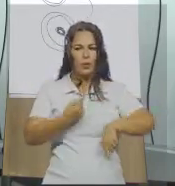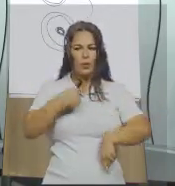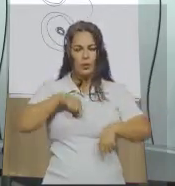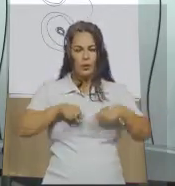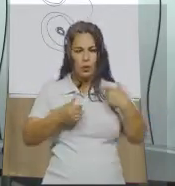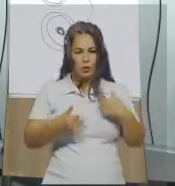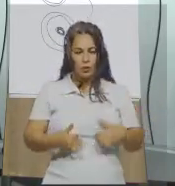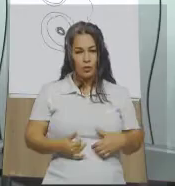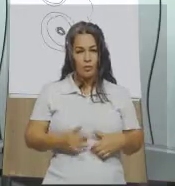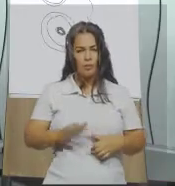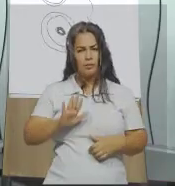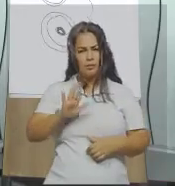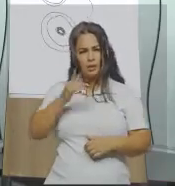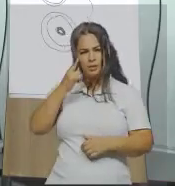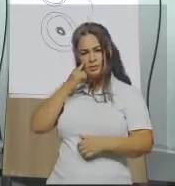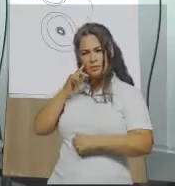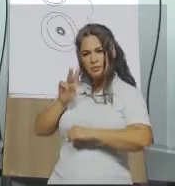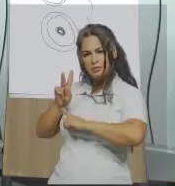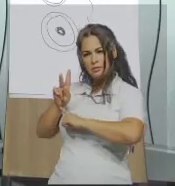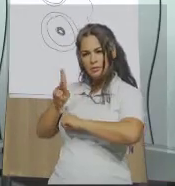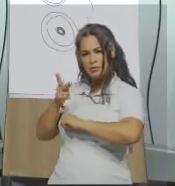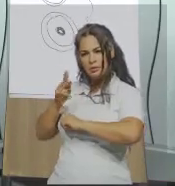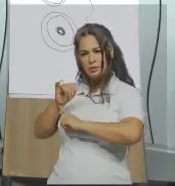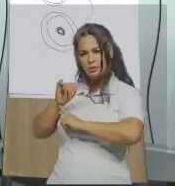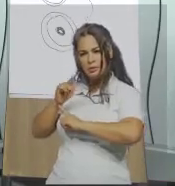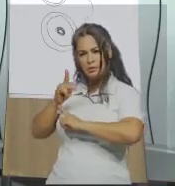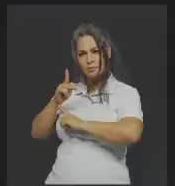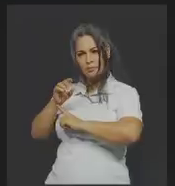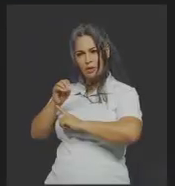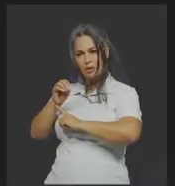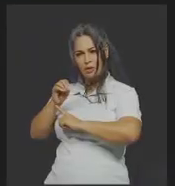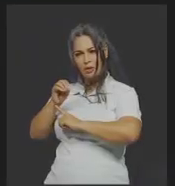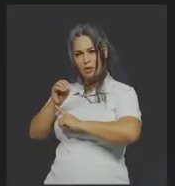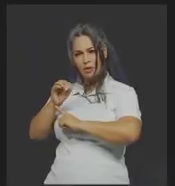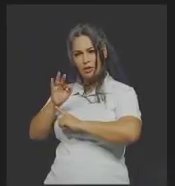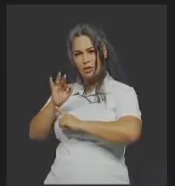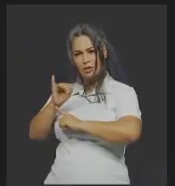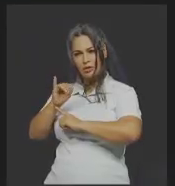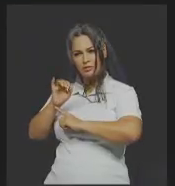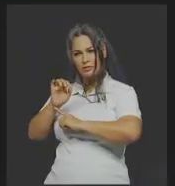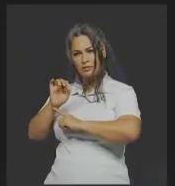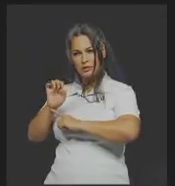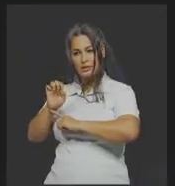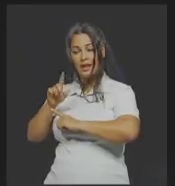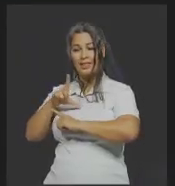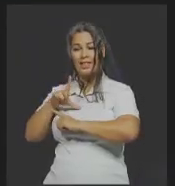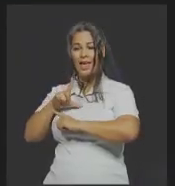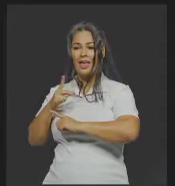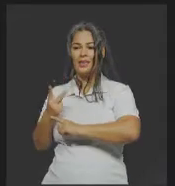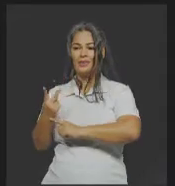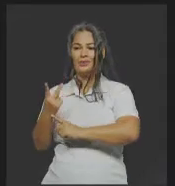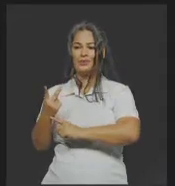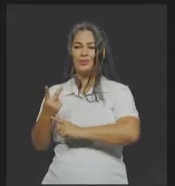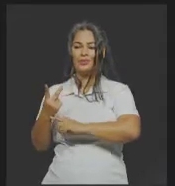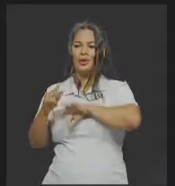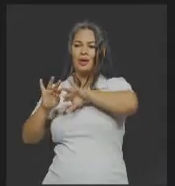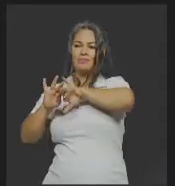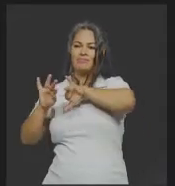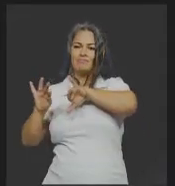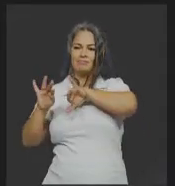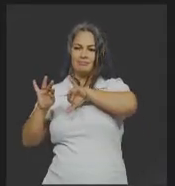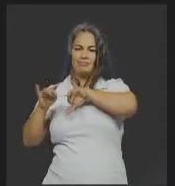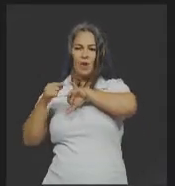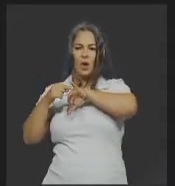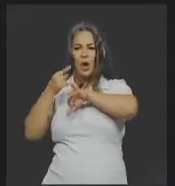Agora, a hipófise é uma glândula dividida em 2 lobos, a neurohipófise e a adenohipófise.